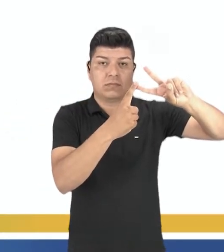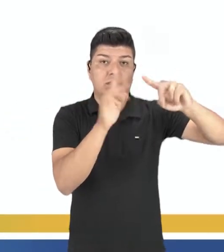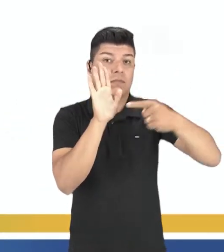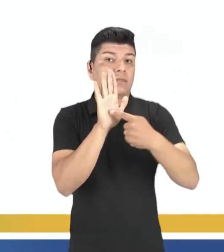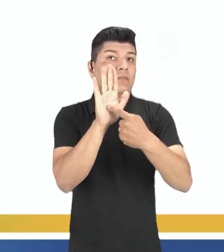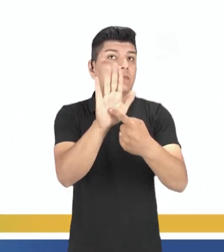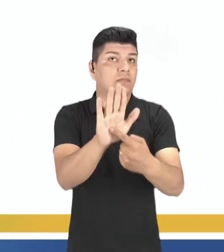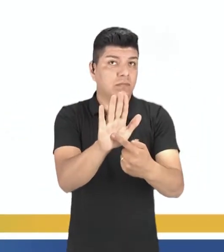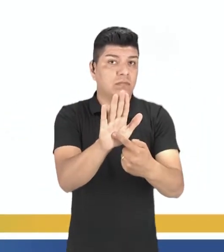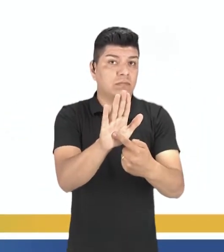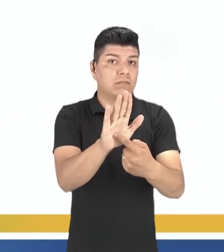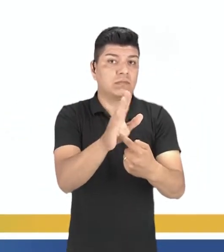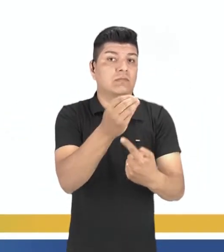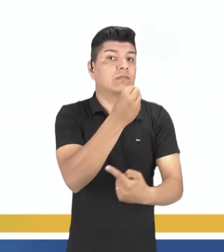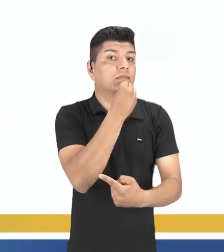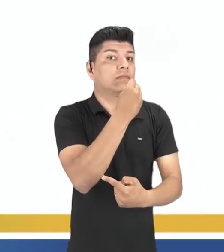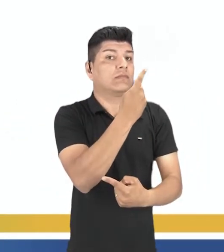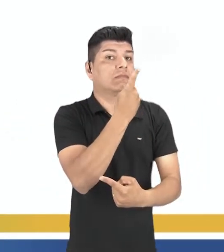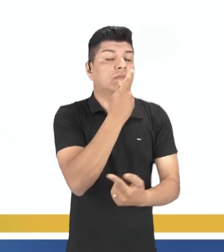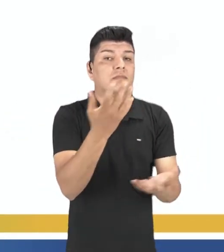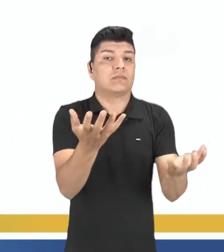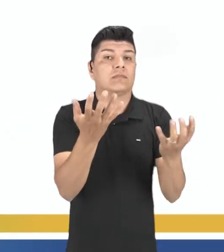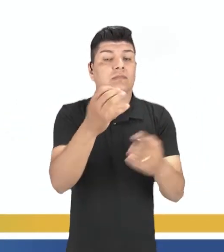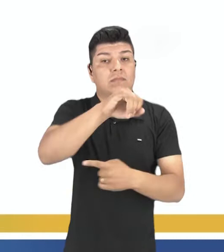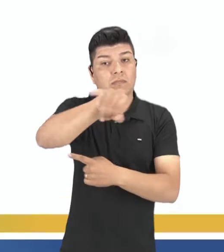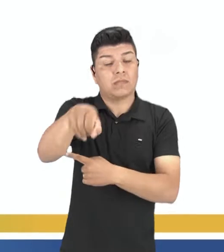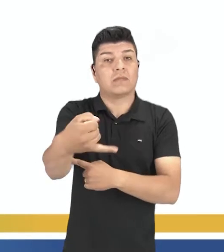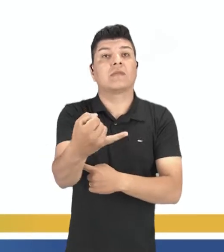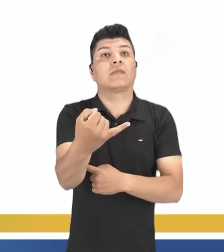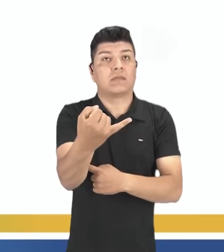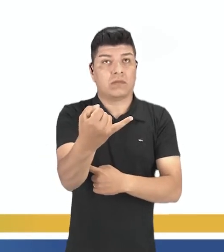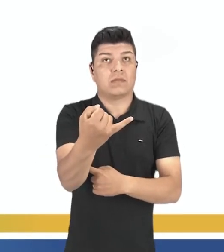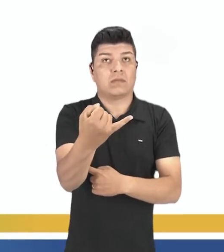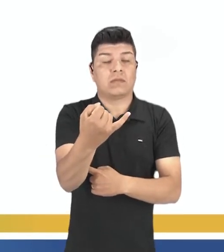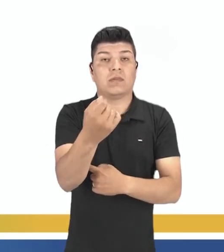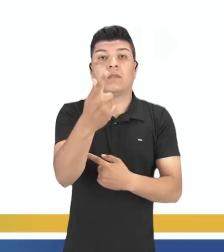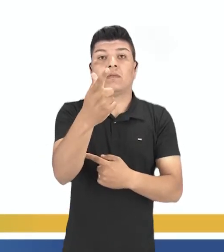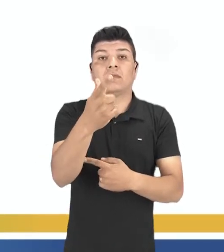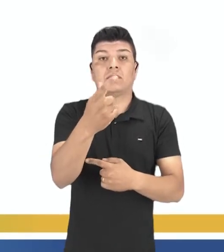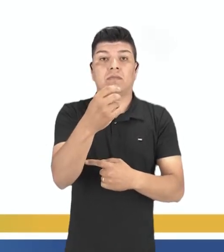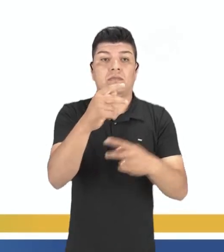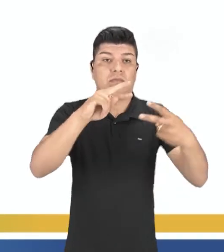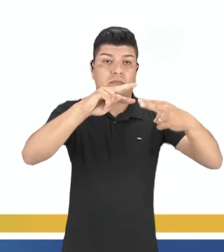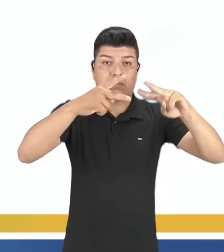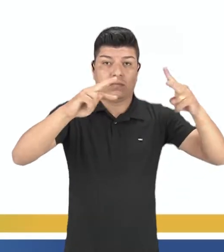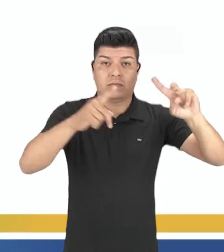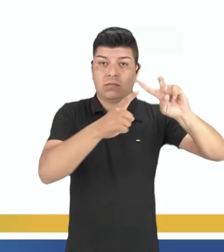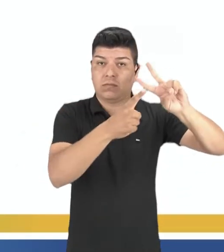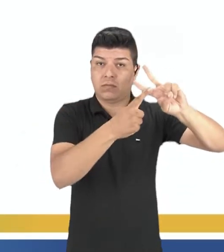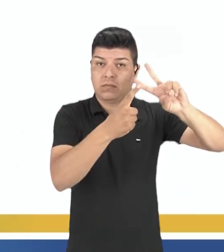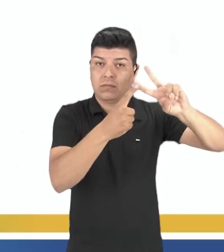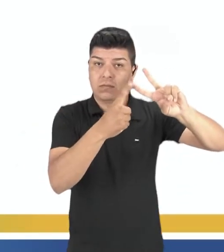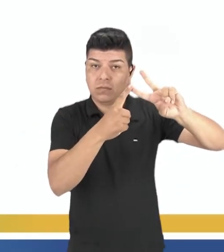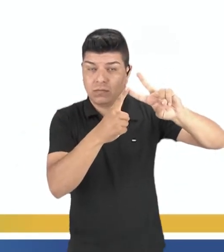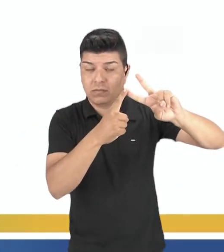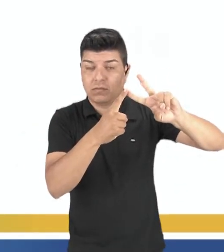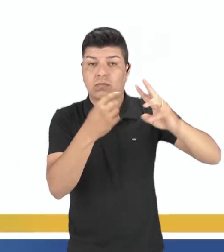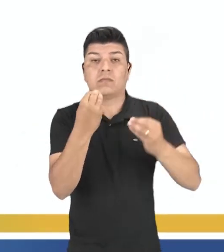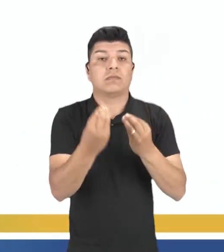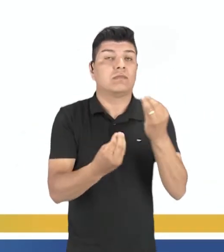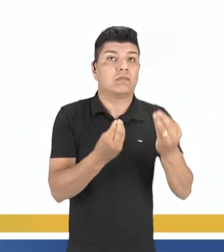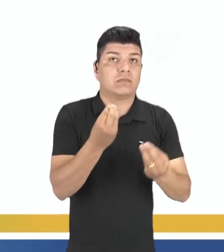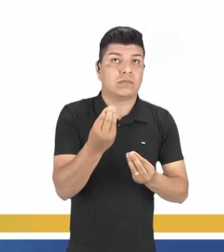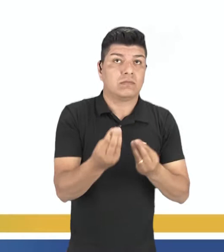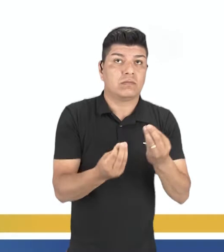por exemplo, aqui eu quero saber qual a chance das configurações dos alelos, ou seja, da forma das